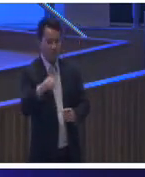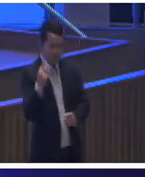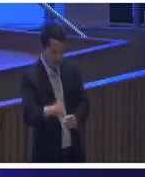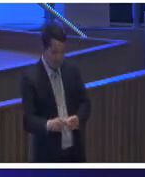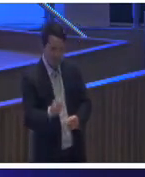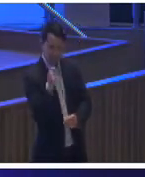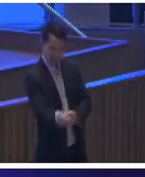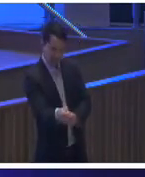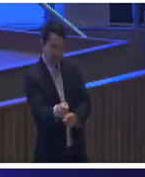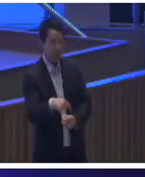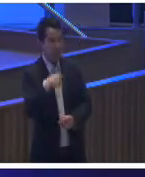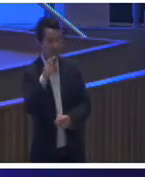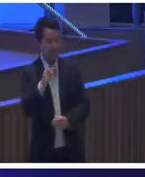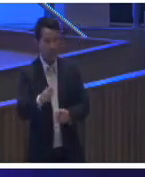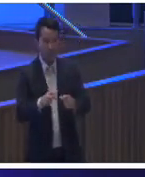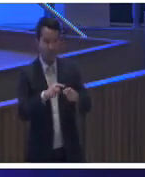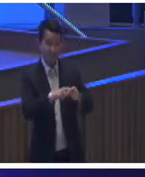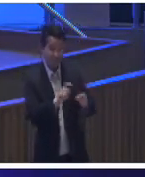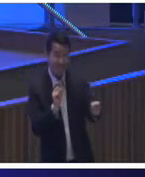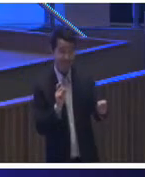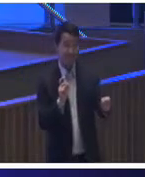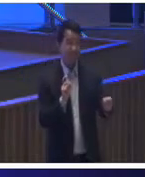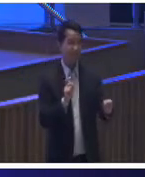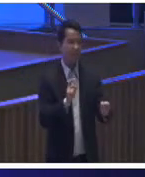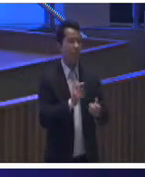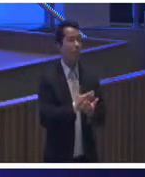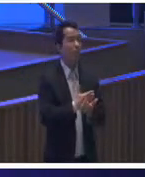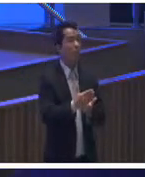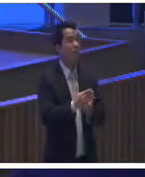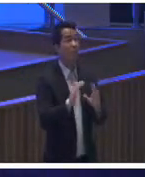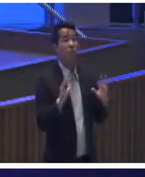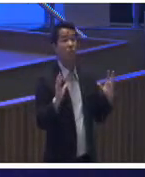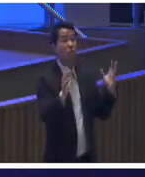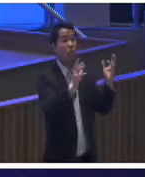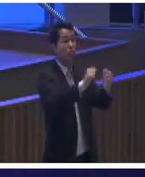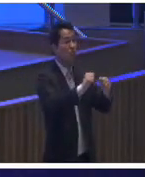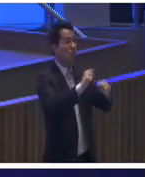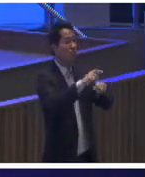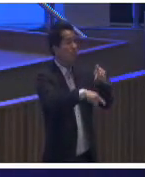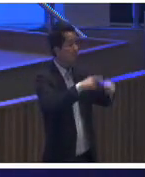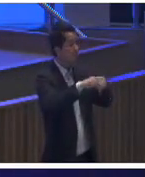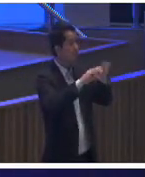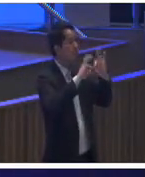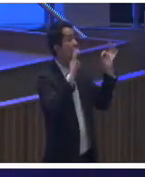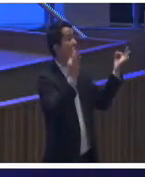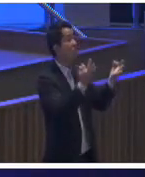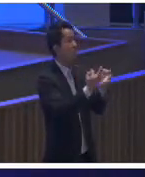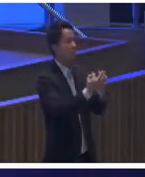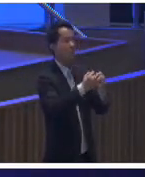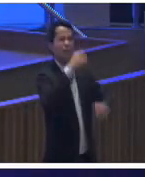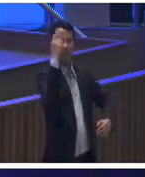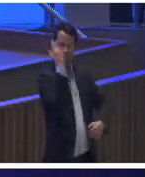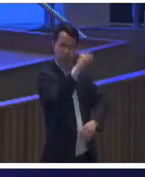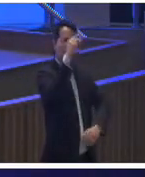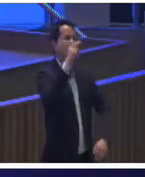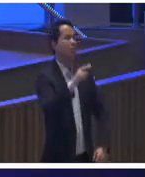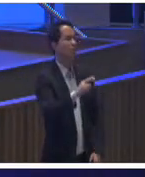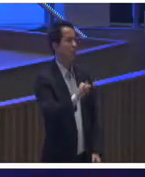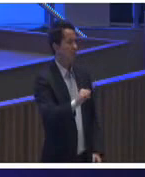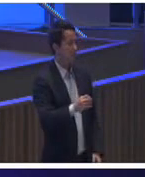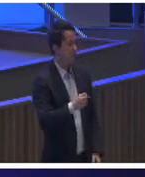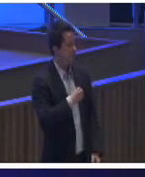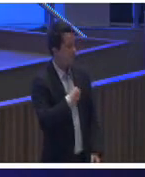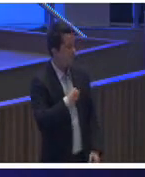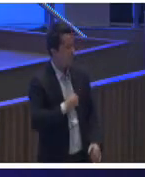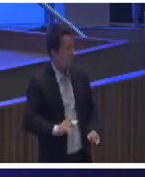que os efeitos desse pecado recorram sobre toda a família de Deus. Por isso